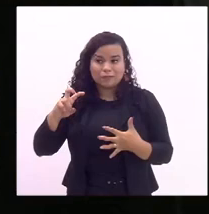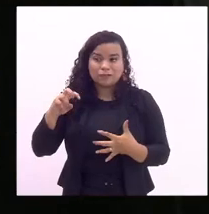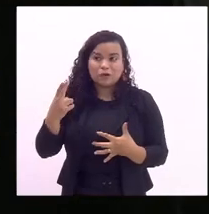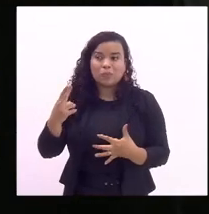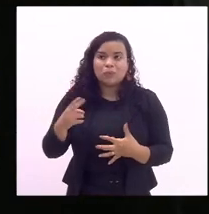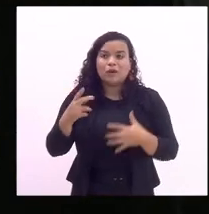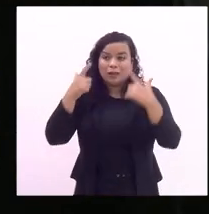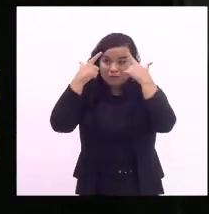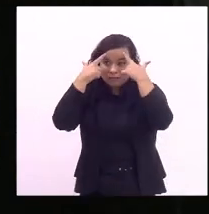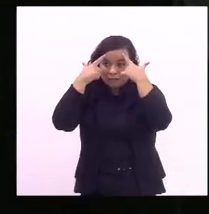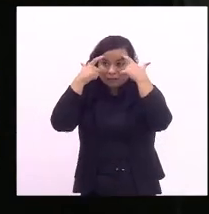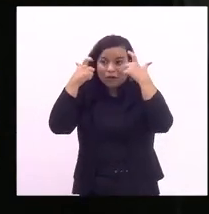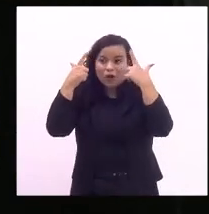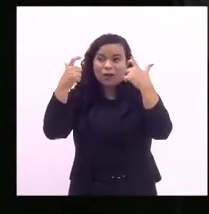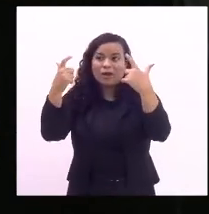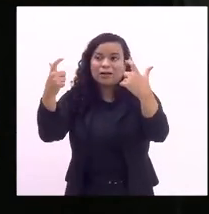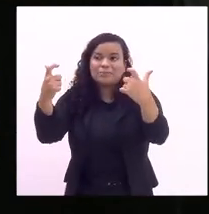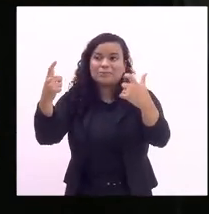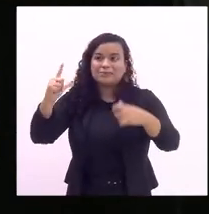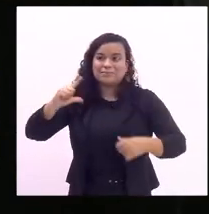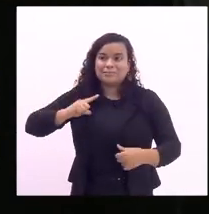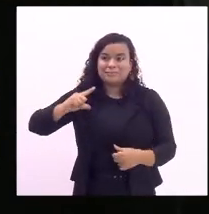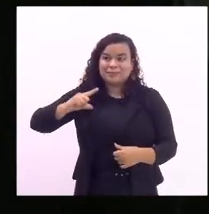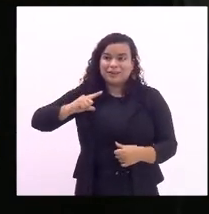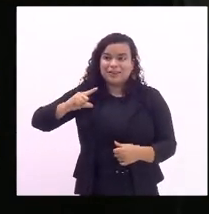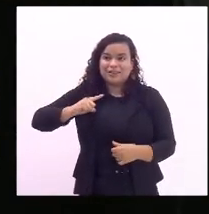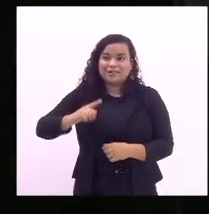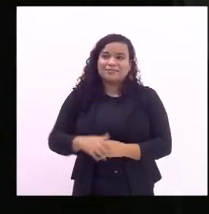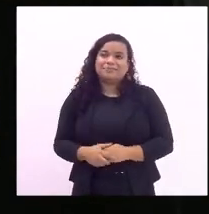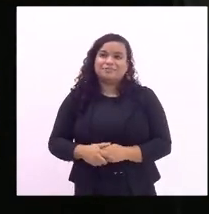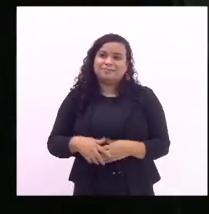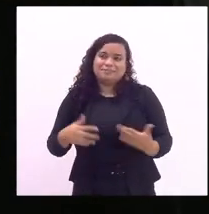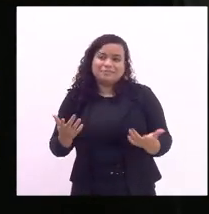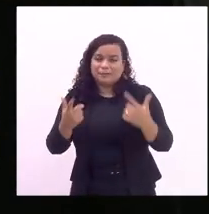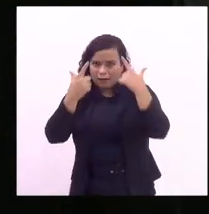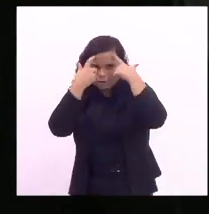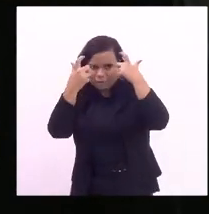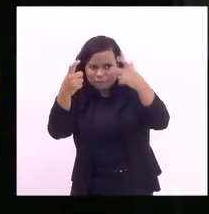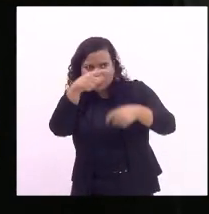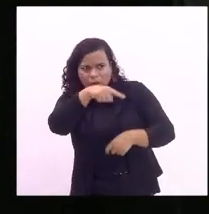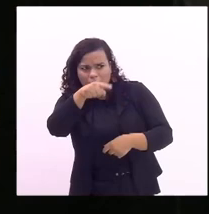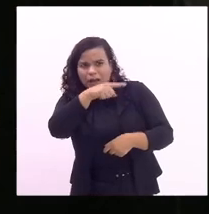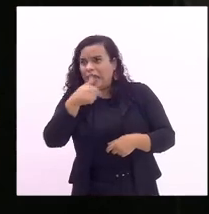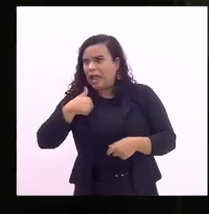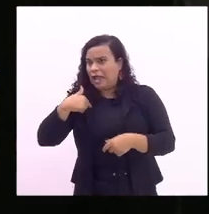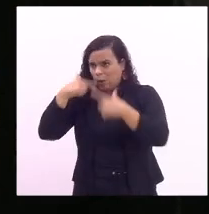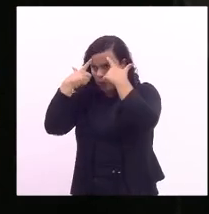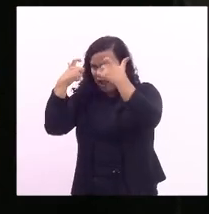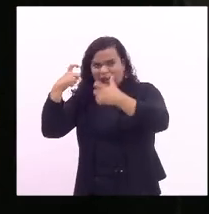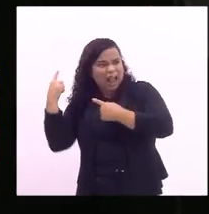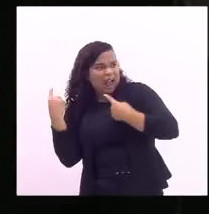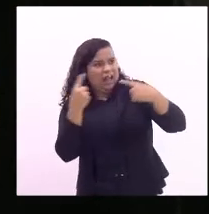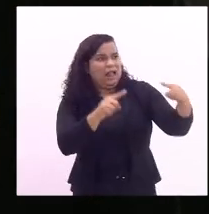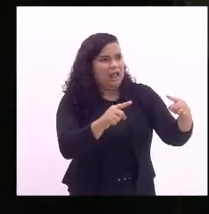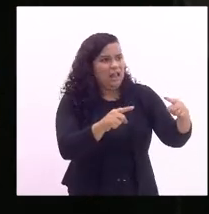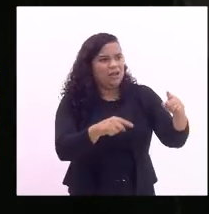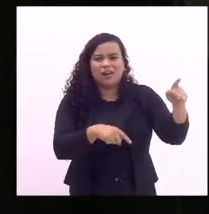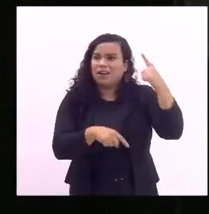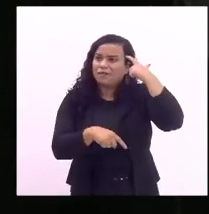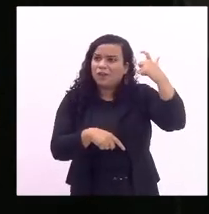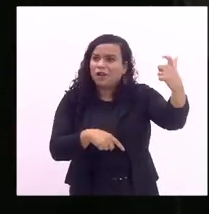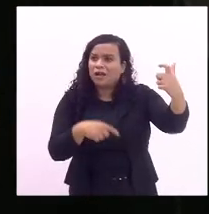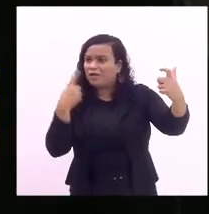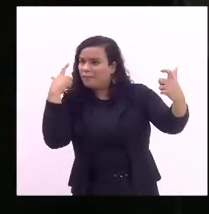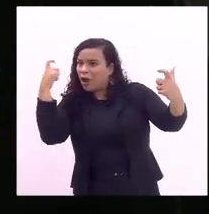Porque violência não se trata com violência. Eu posso pensar que